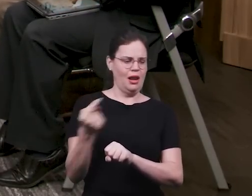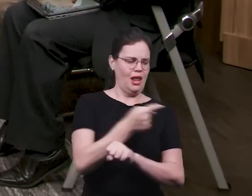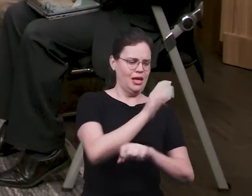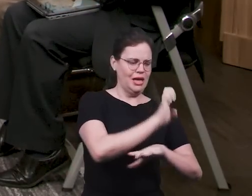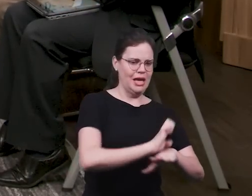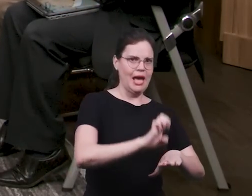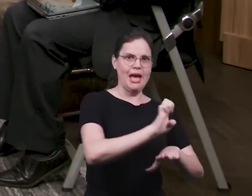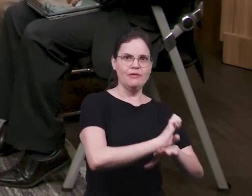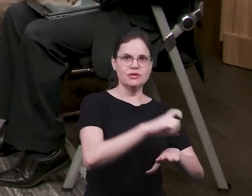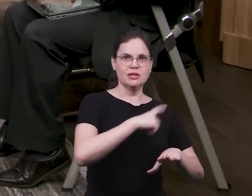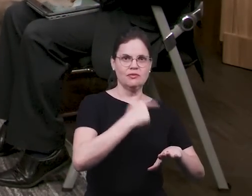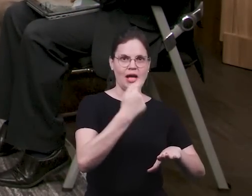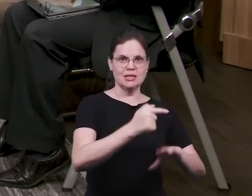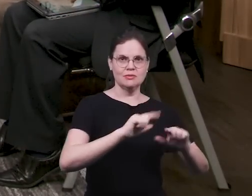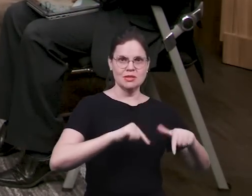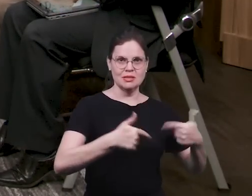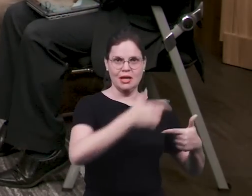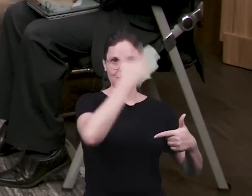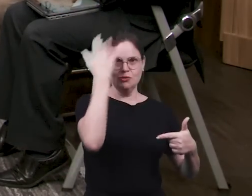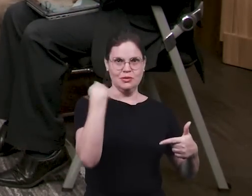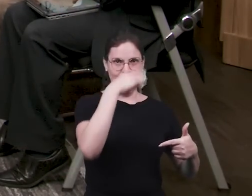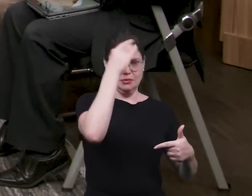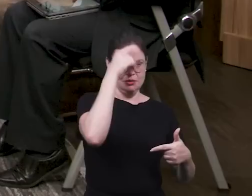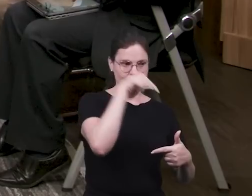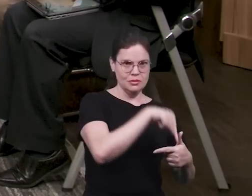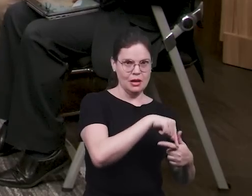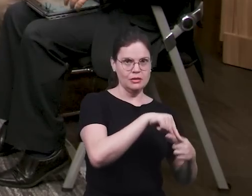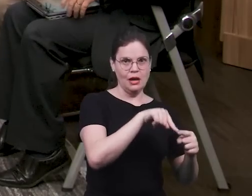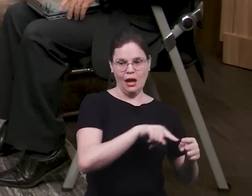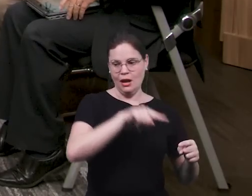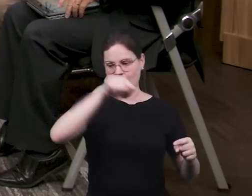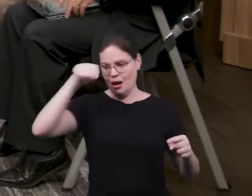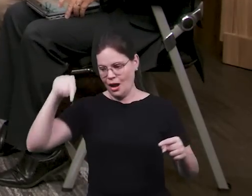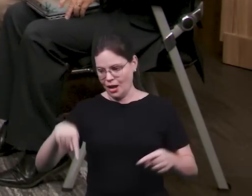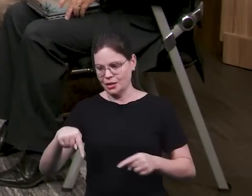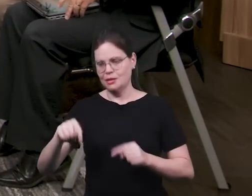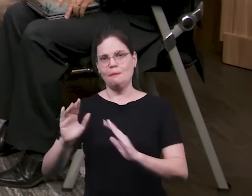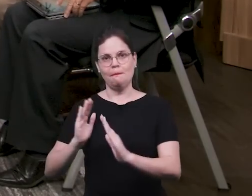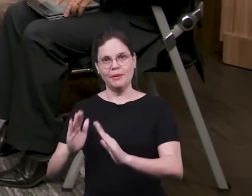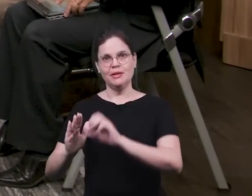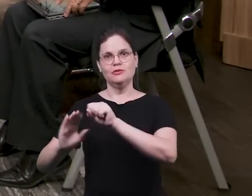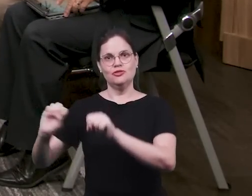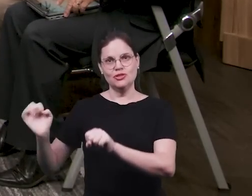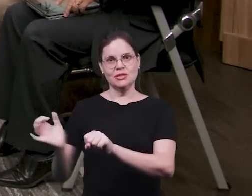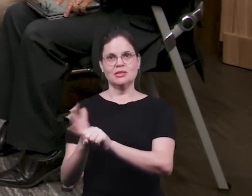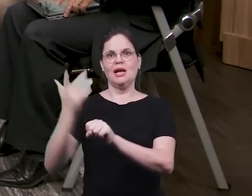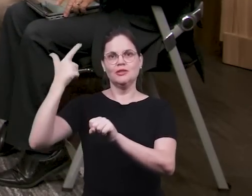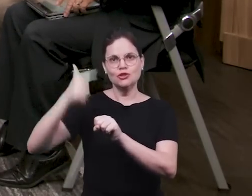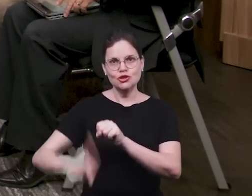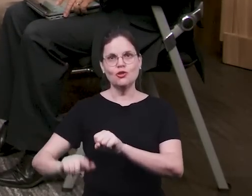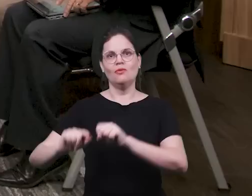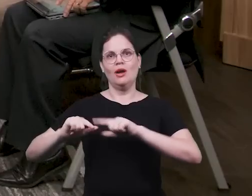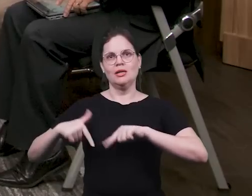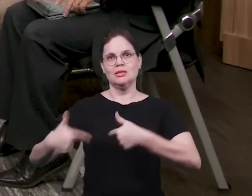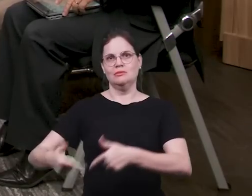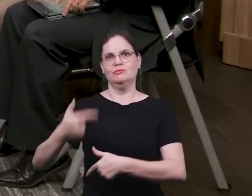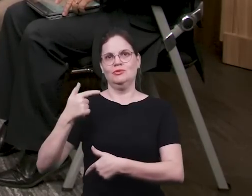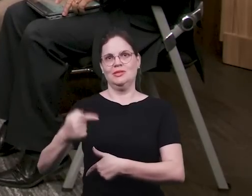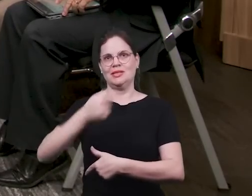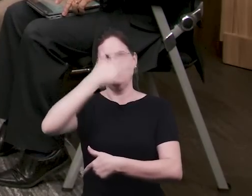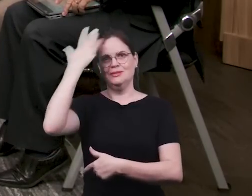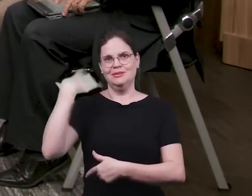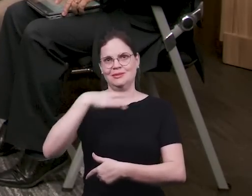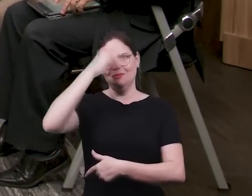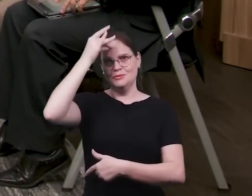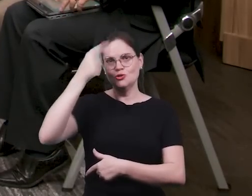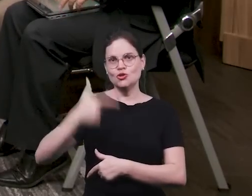Éfeso, 7 Espíritos de Deus. Aí você pega em Sardes os 7 Espíritos de Deus outra vez. Por quê? Porque agora